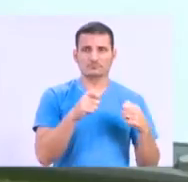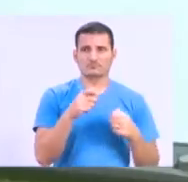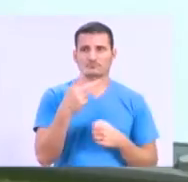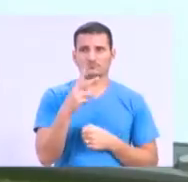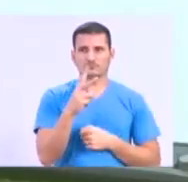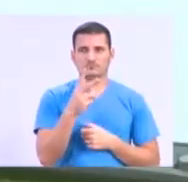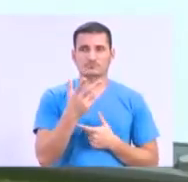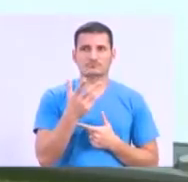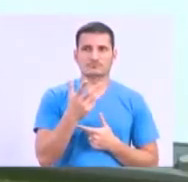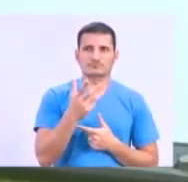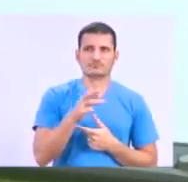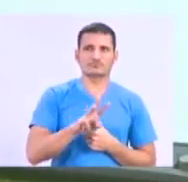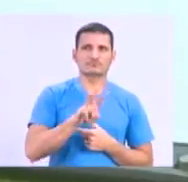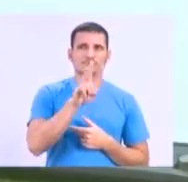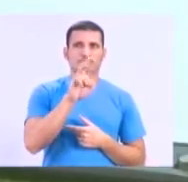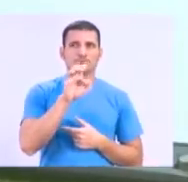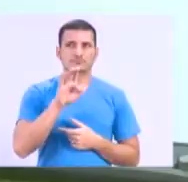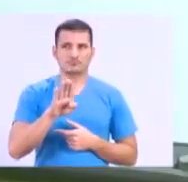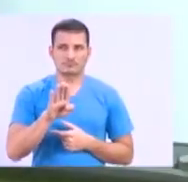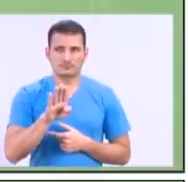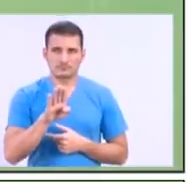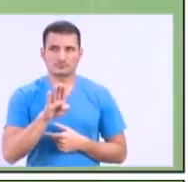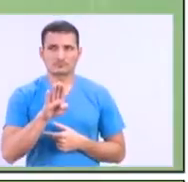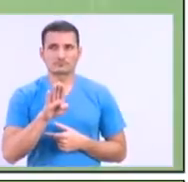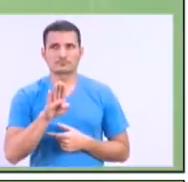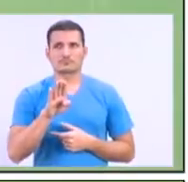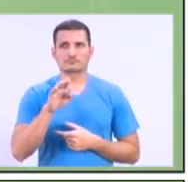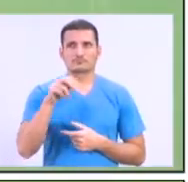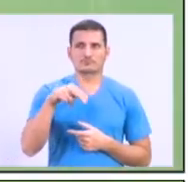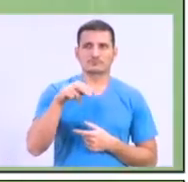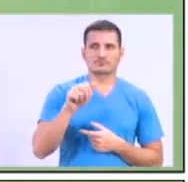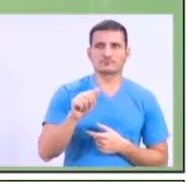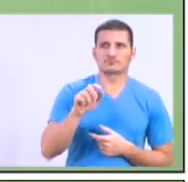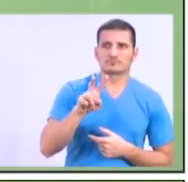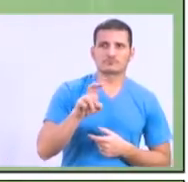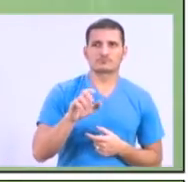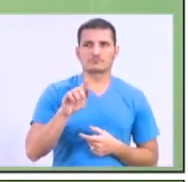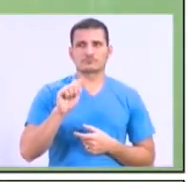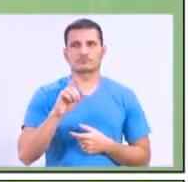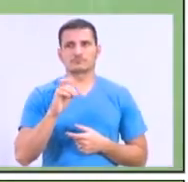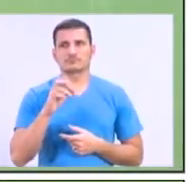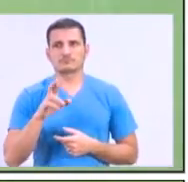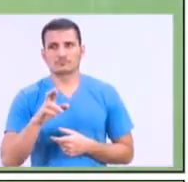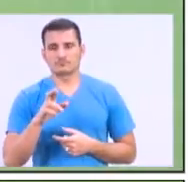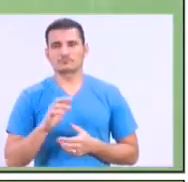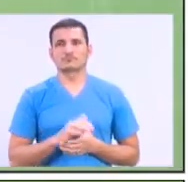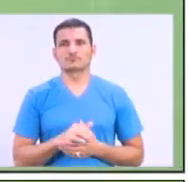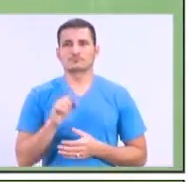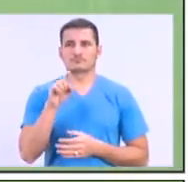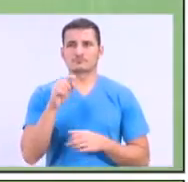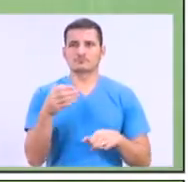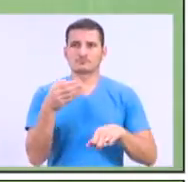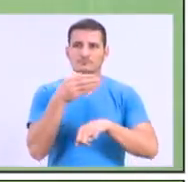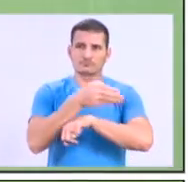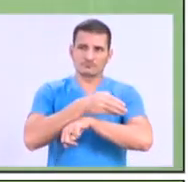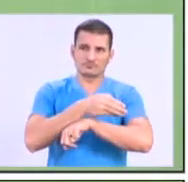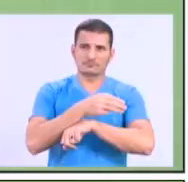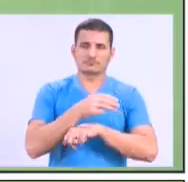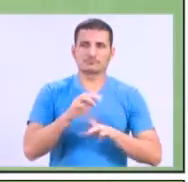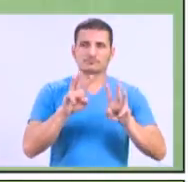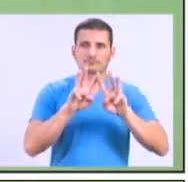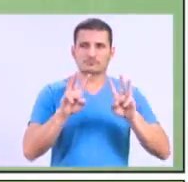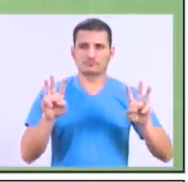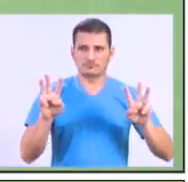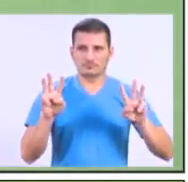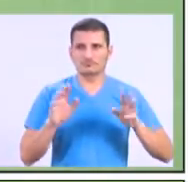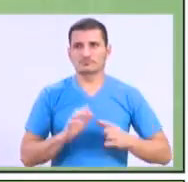web, certo? Depois que você abrir o seu navegador web, você vai acessar o seguinte site, né? Você